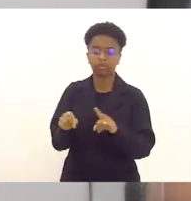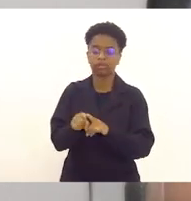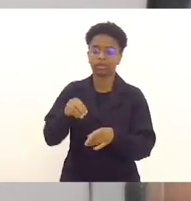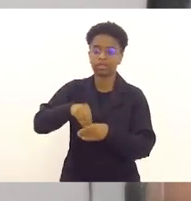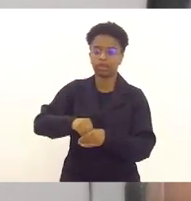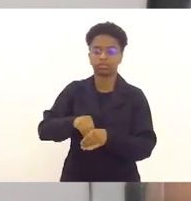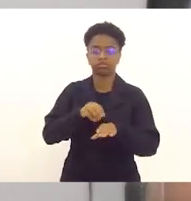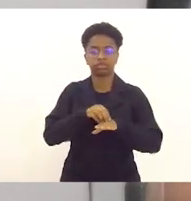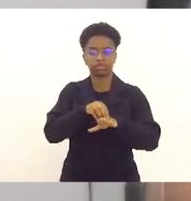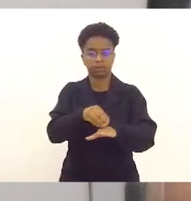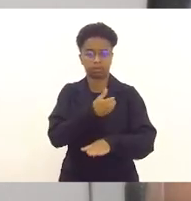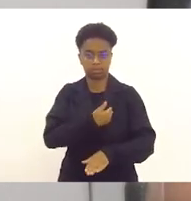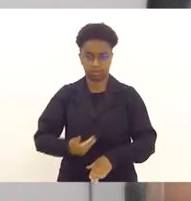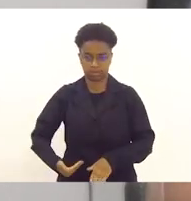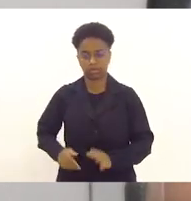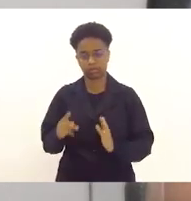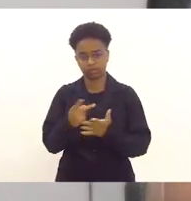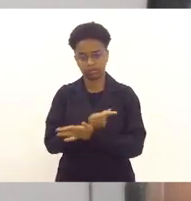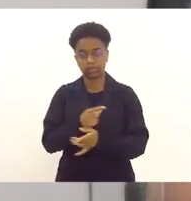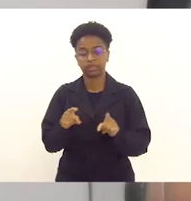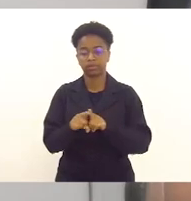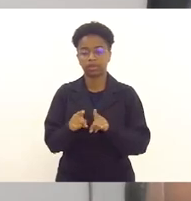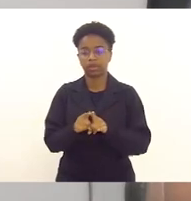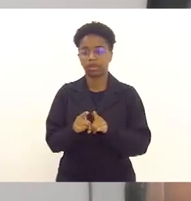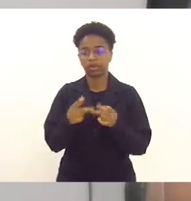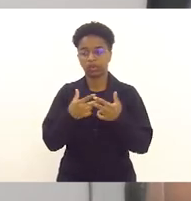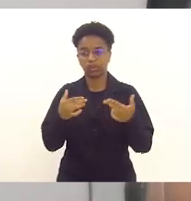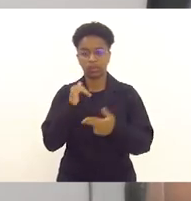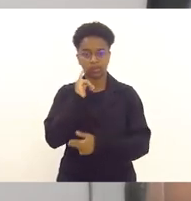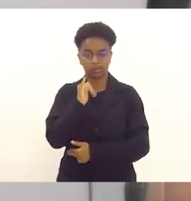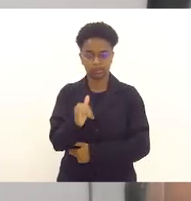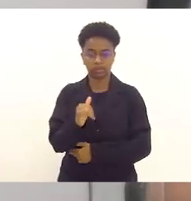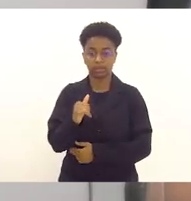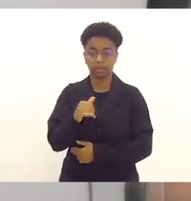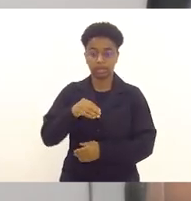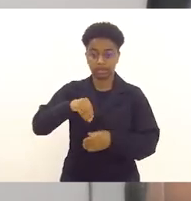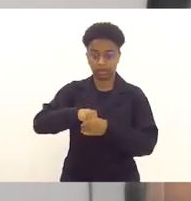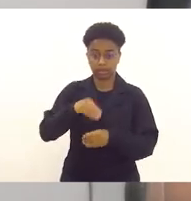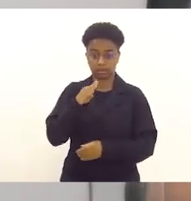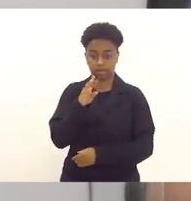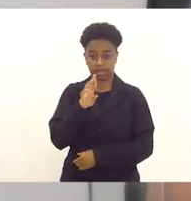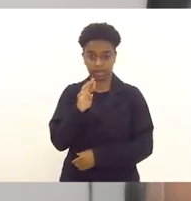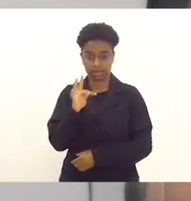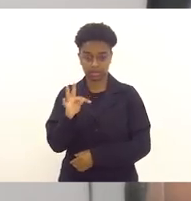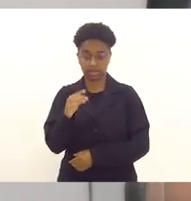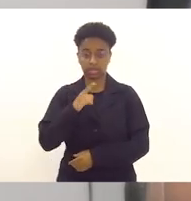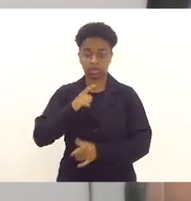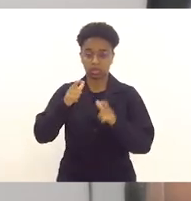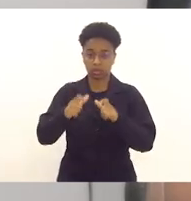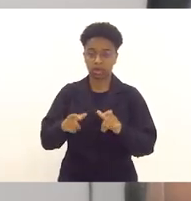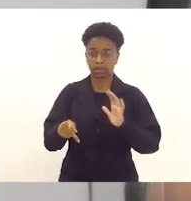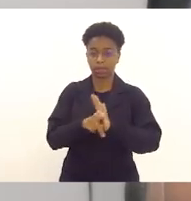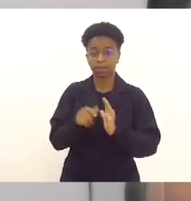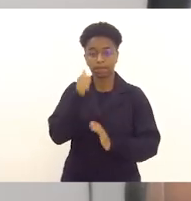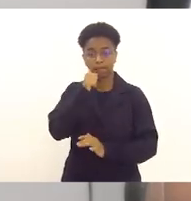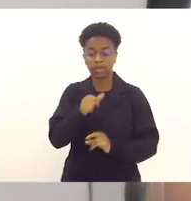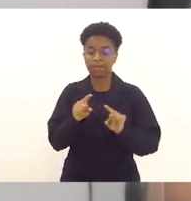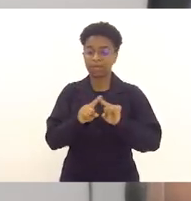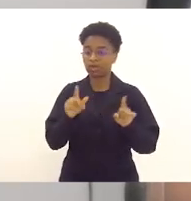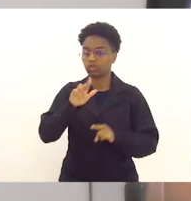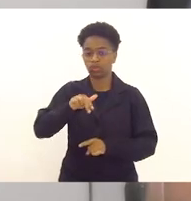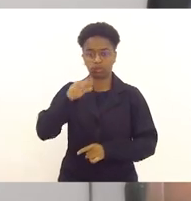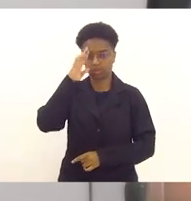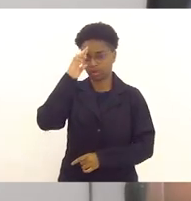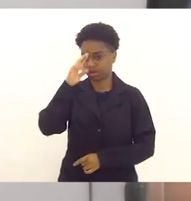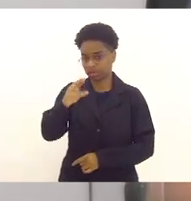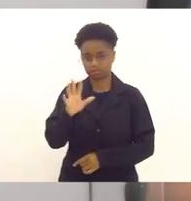dos transportes públicos e uma observação também é que no BRT tem espaço né reservado para mulheres mas esse espaço nunca